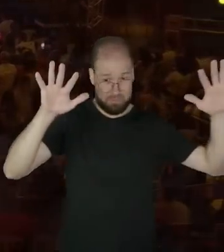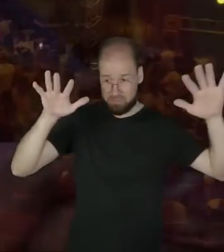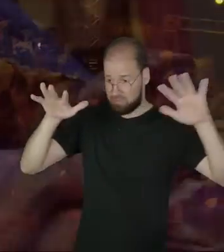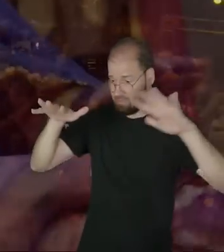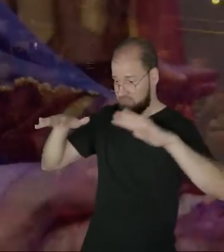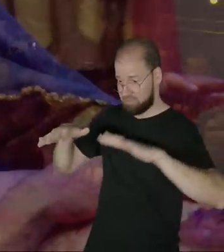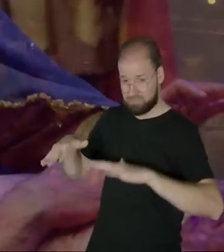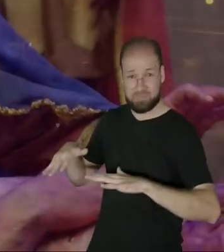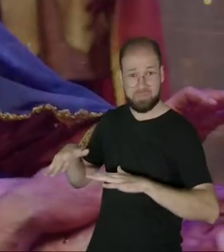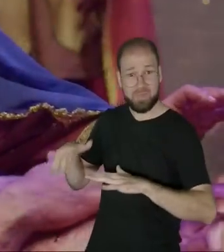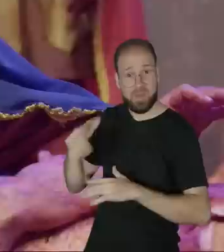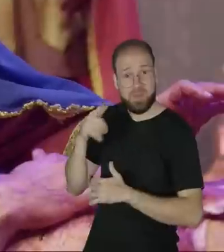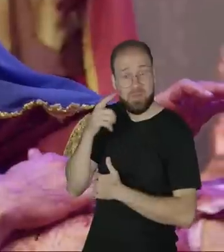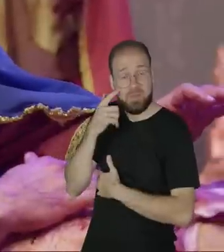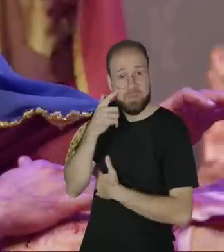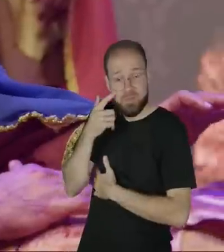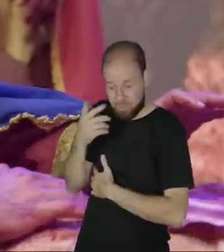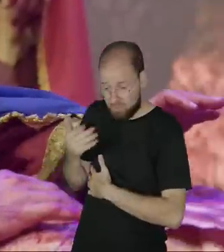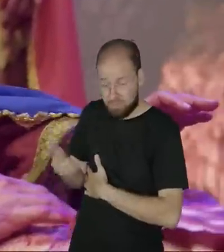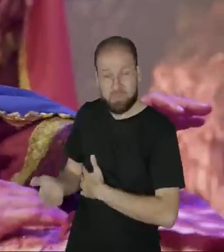Jerusalém, vede